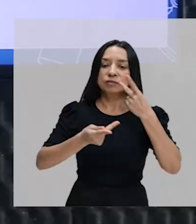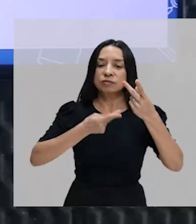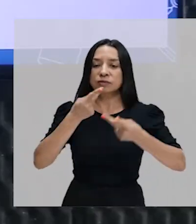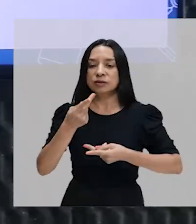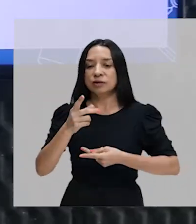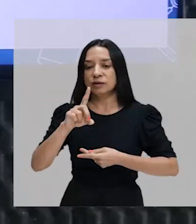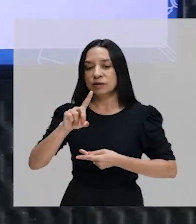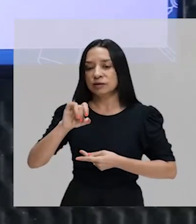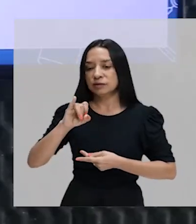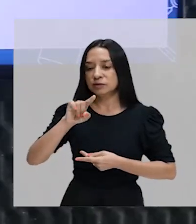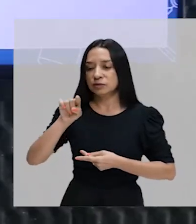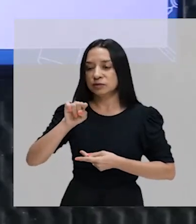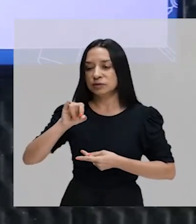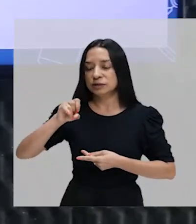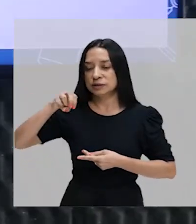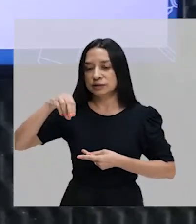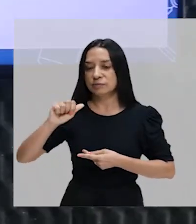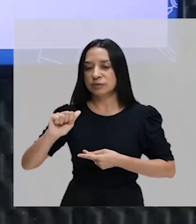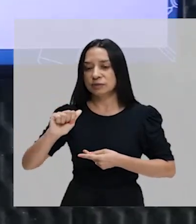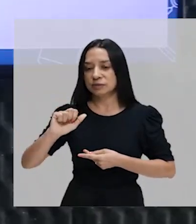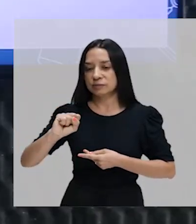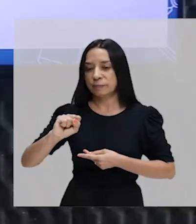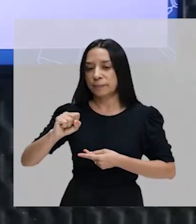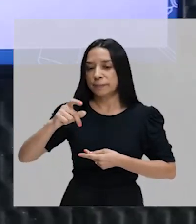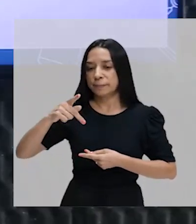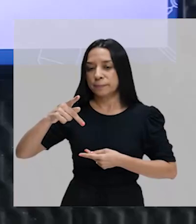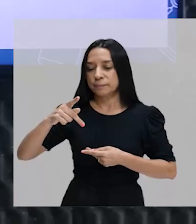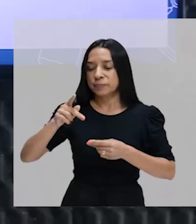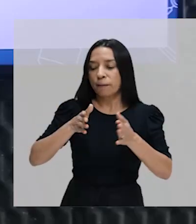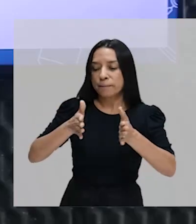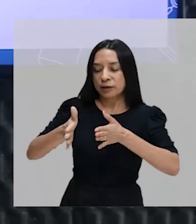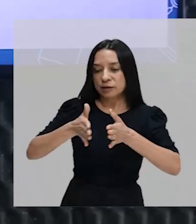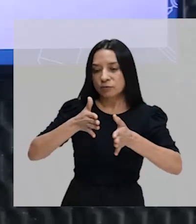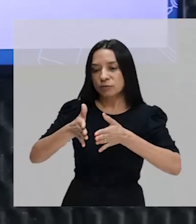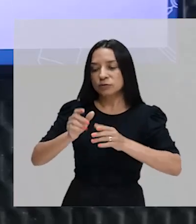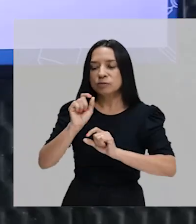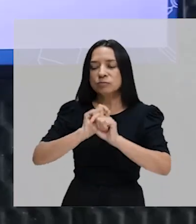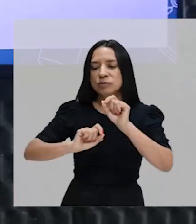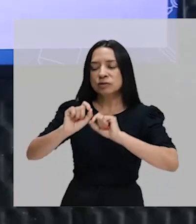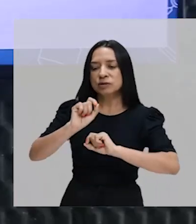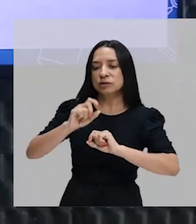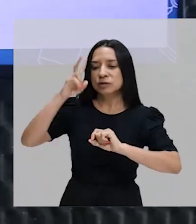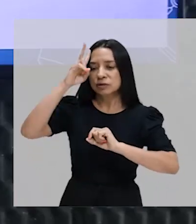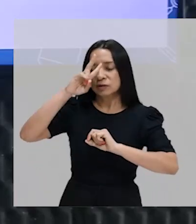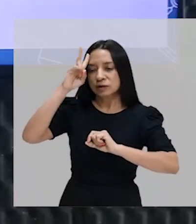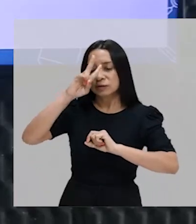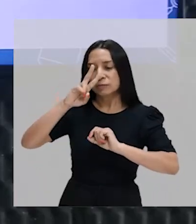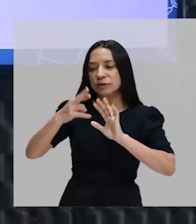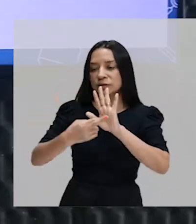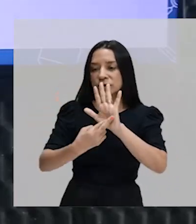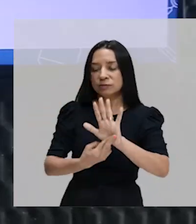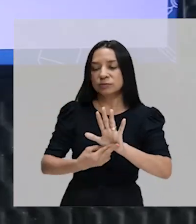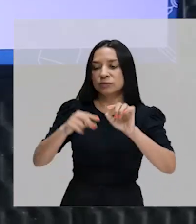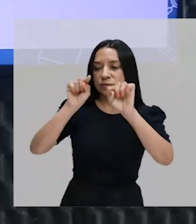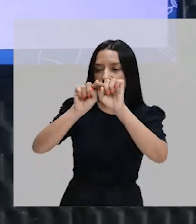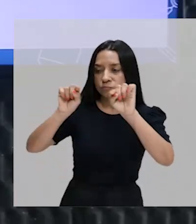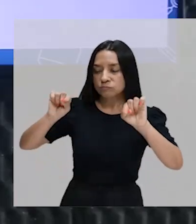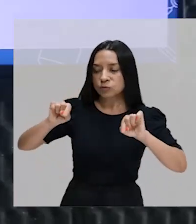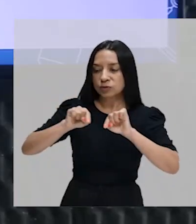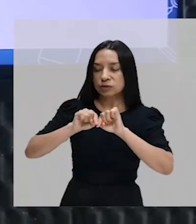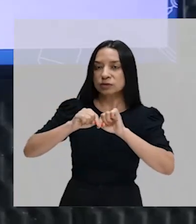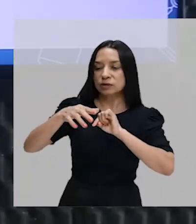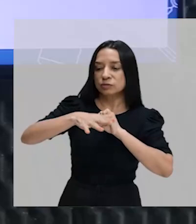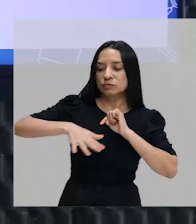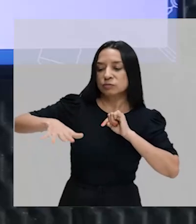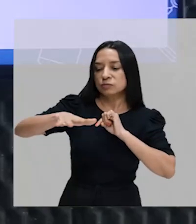chamadas dízimas periódicas. E, para isso, nós vamos, né, lembrar daquela representação do quadrado de área